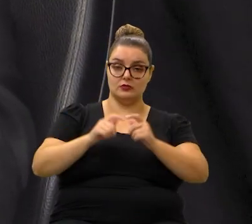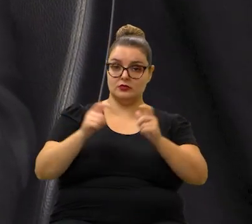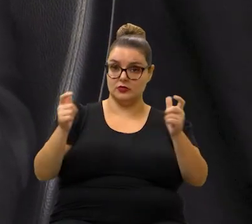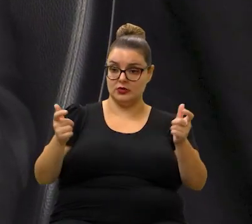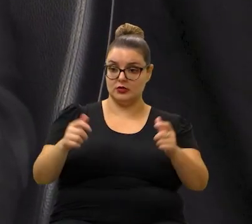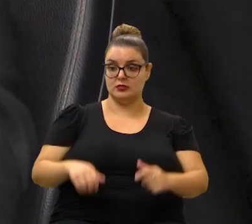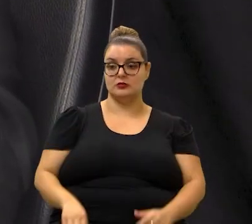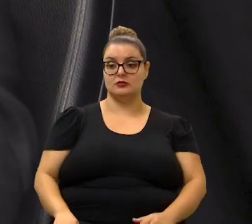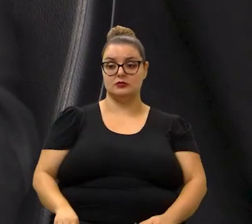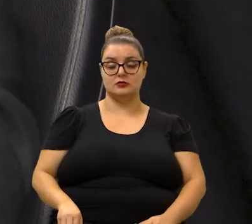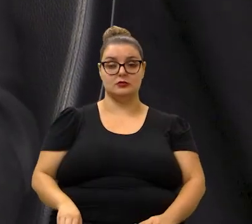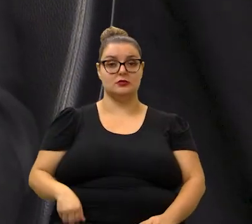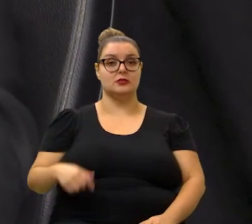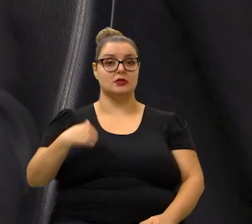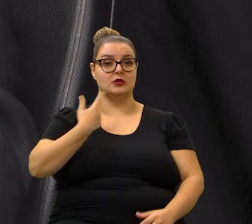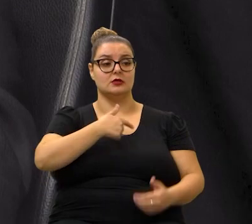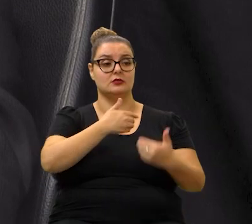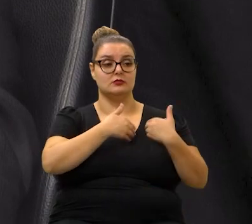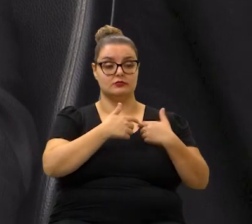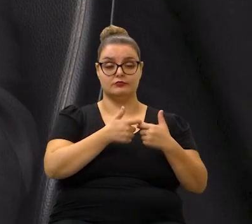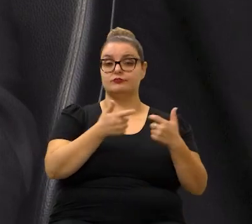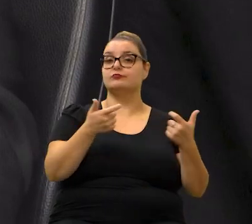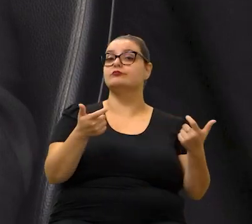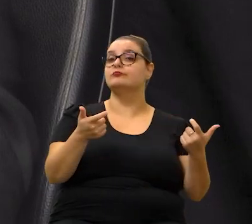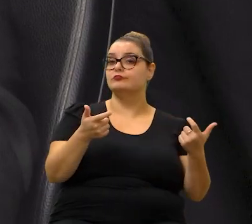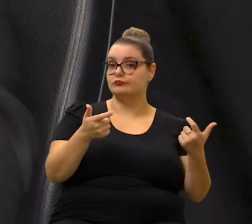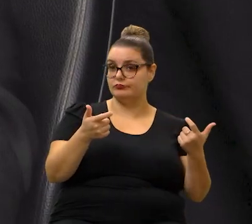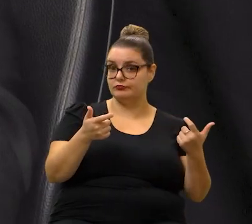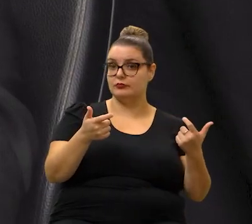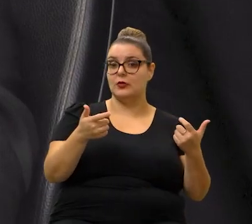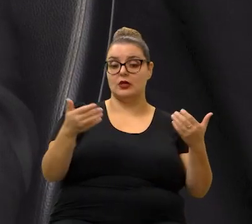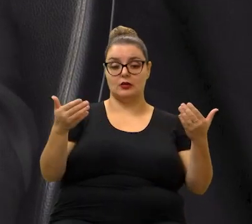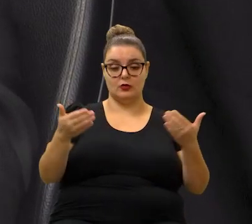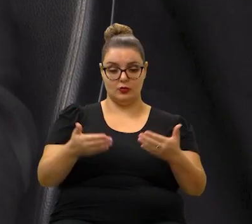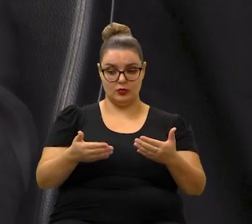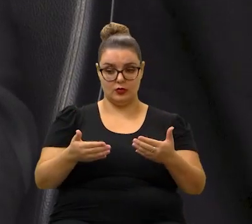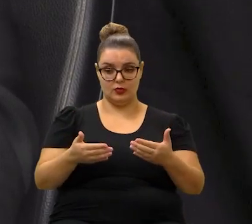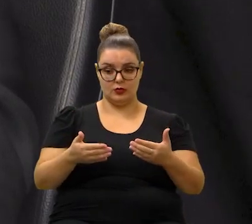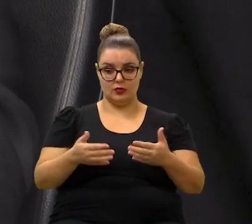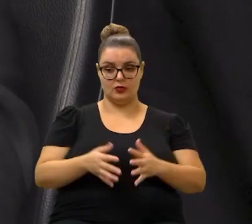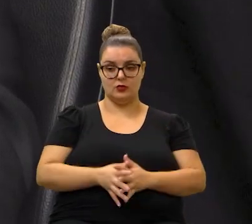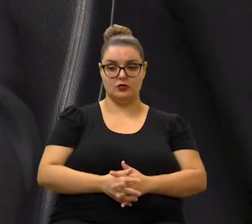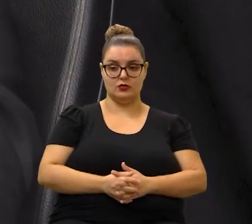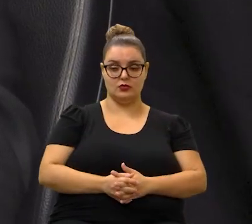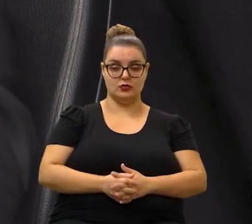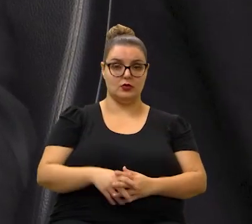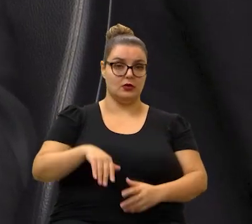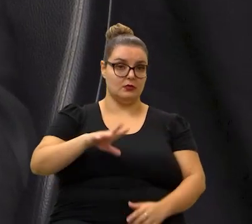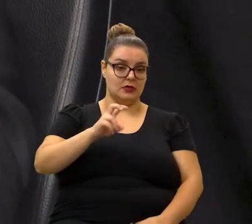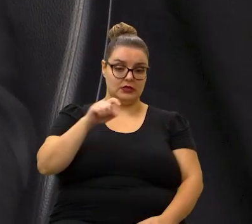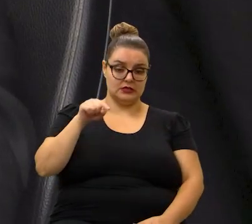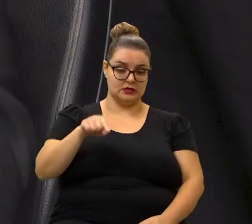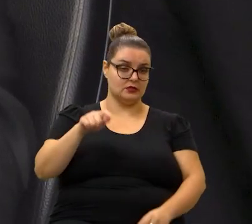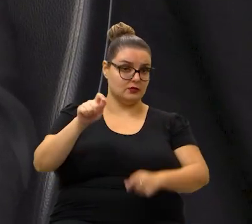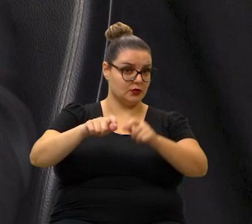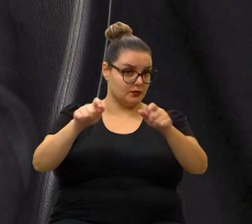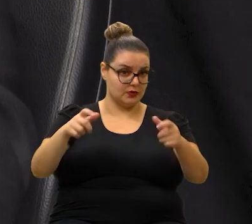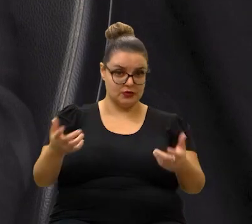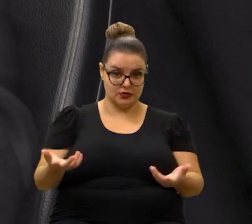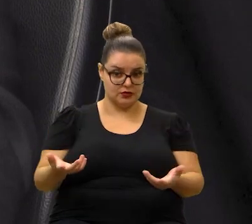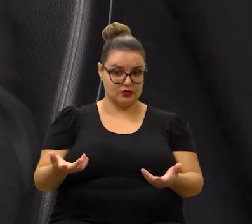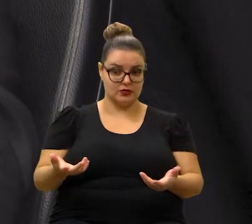e a nossa responsabilidade aumentou Então hoje são mais de 5.000 pessoas né